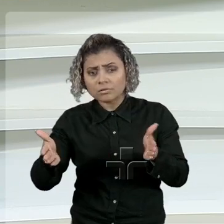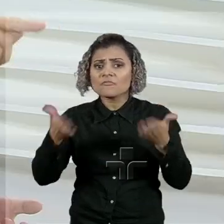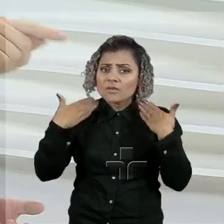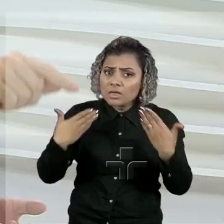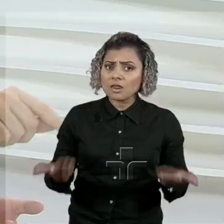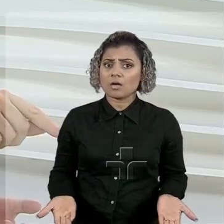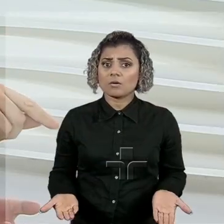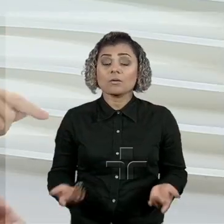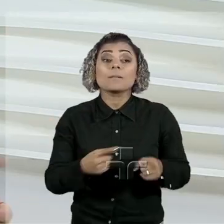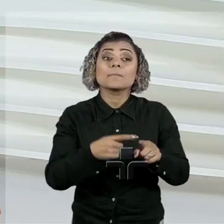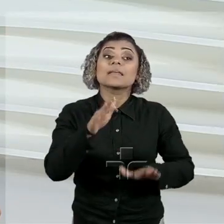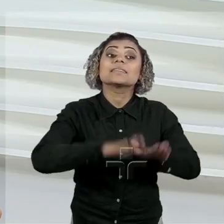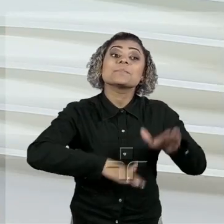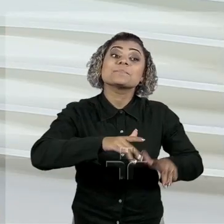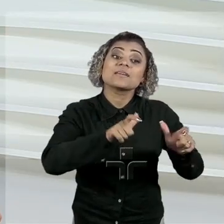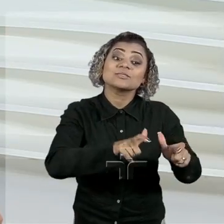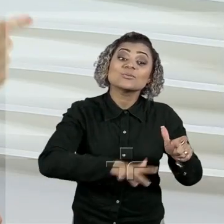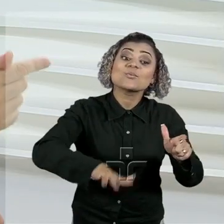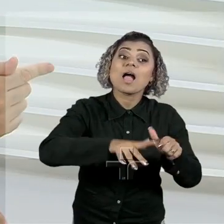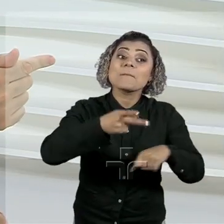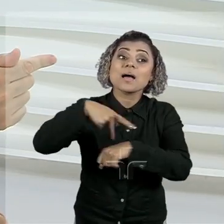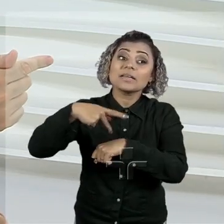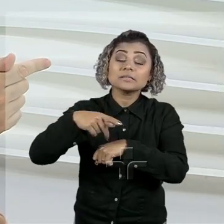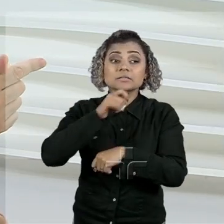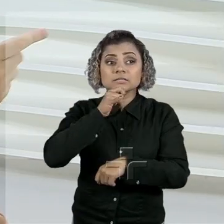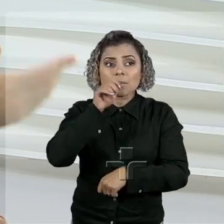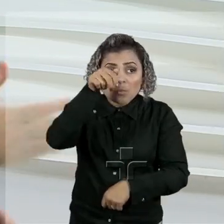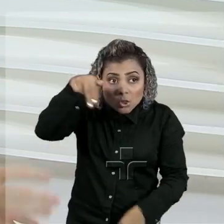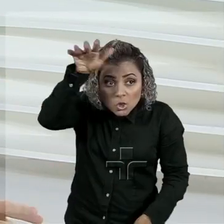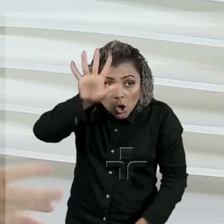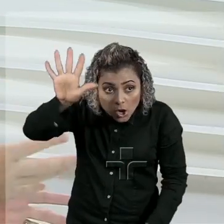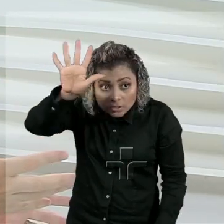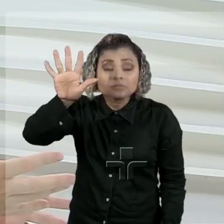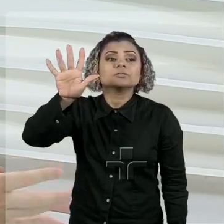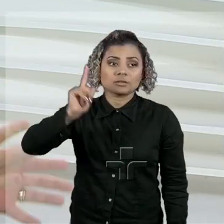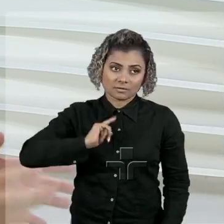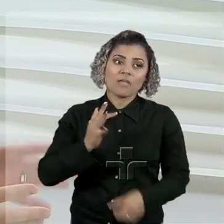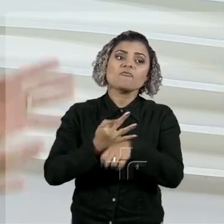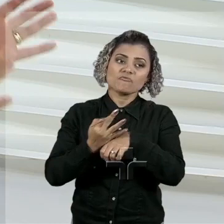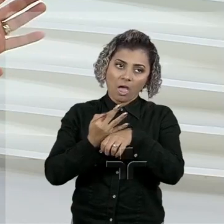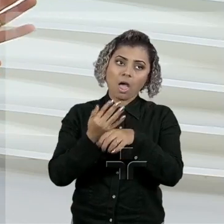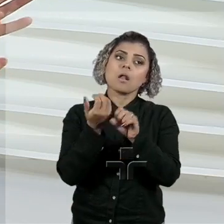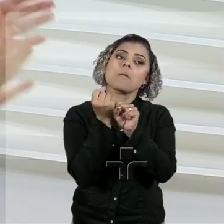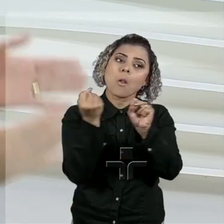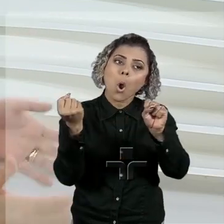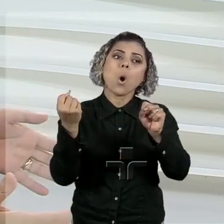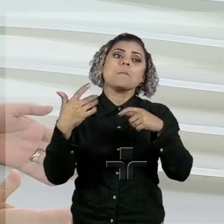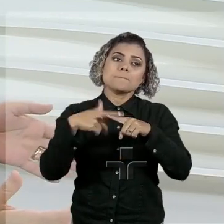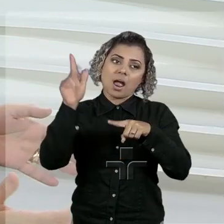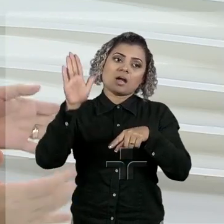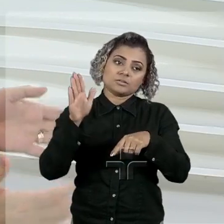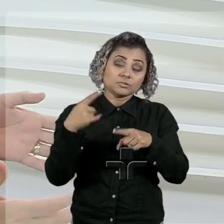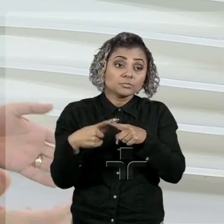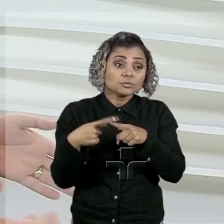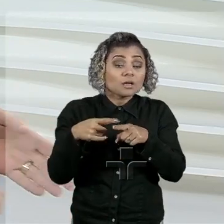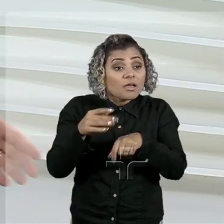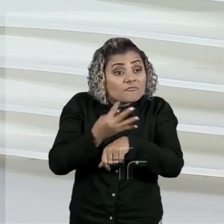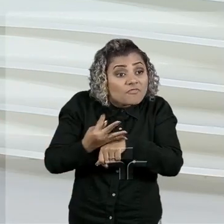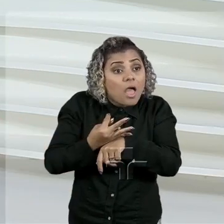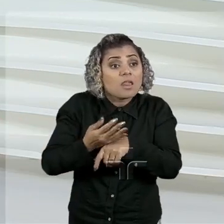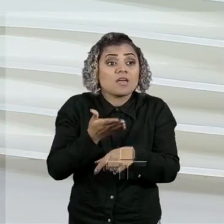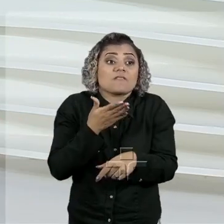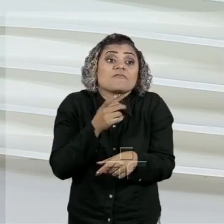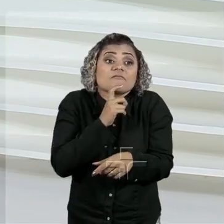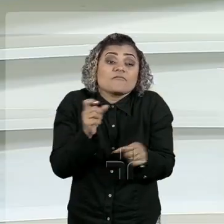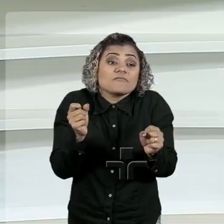da característica geográfica, né? Você tem países mais ao norte, por exemplo, que têm realmente férias longas, porque eles concentram muito as férias no verão, porque eles têm um